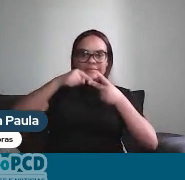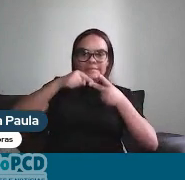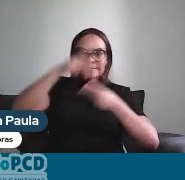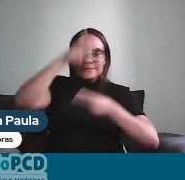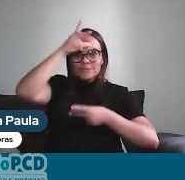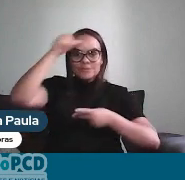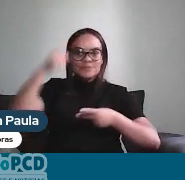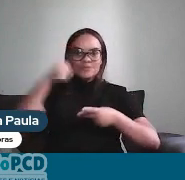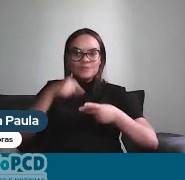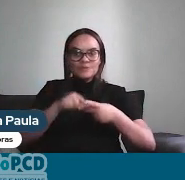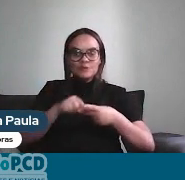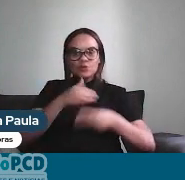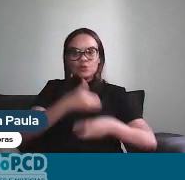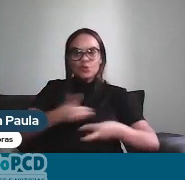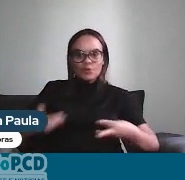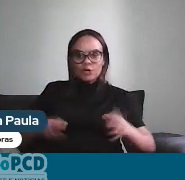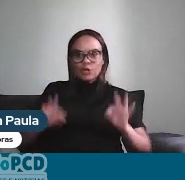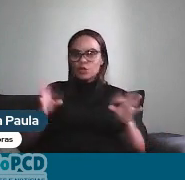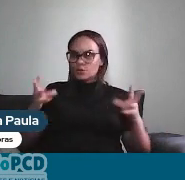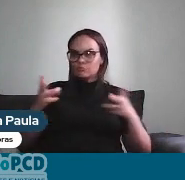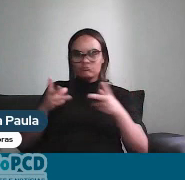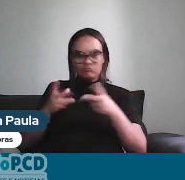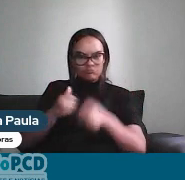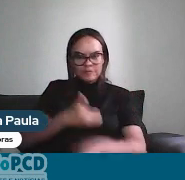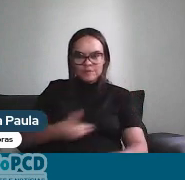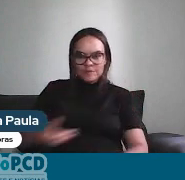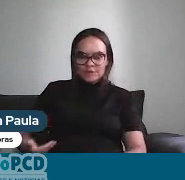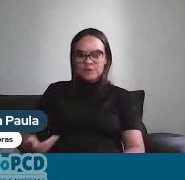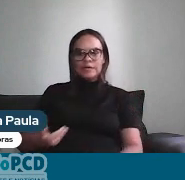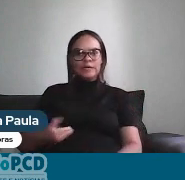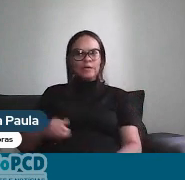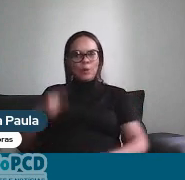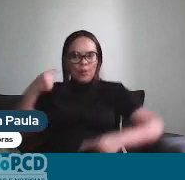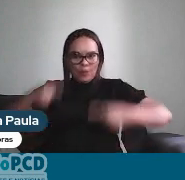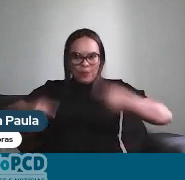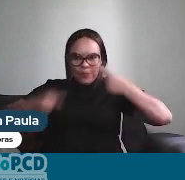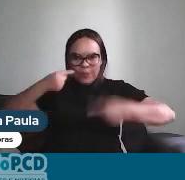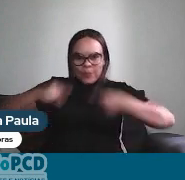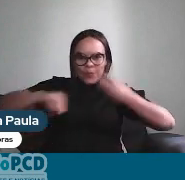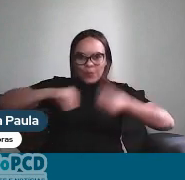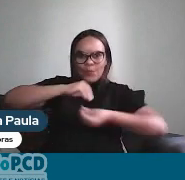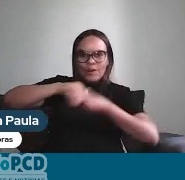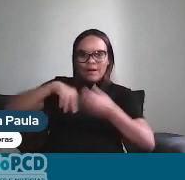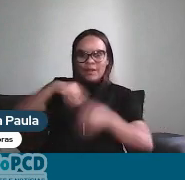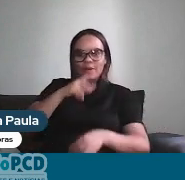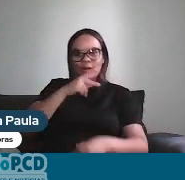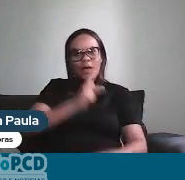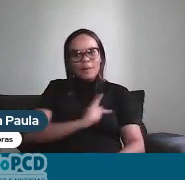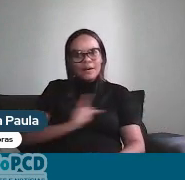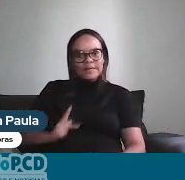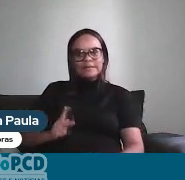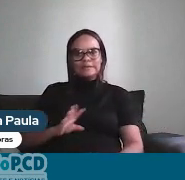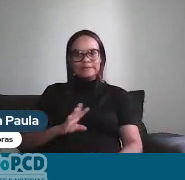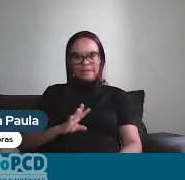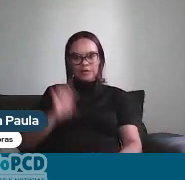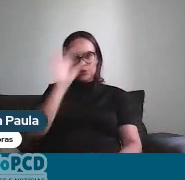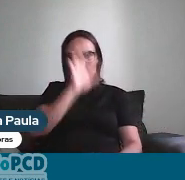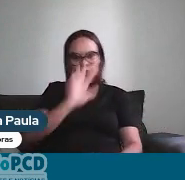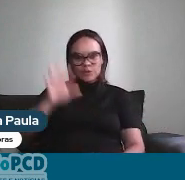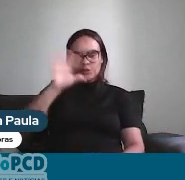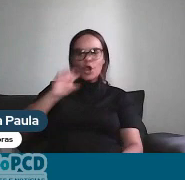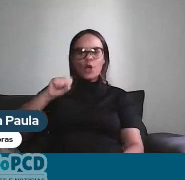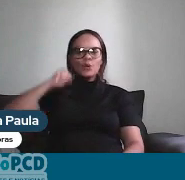de todos os governadores, de todas as governadoras, do nosso presidente da República, de todos os